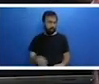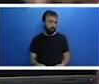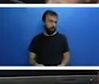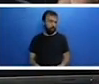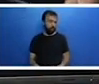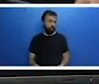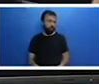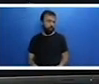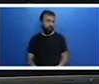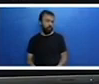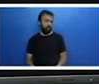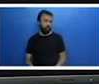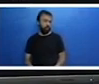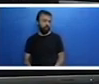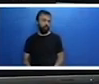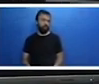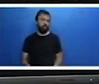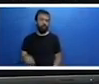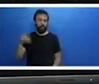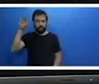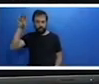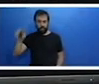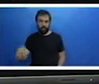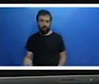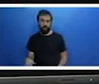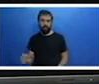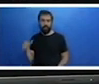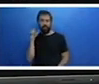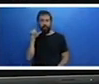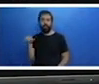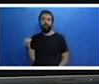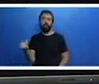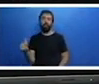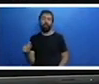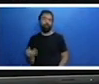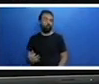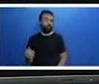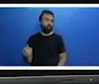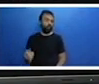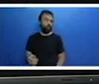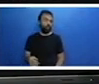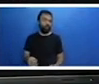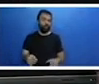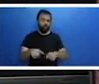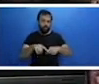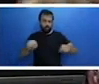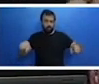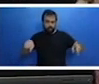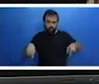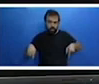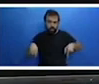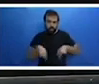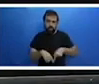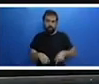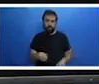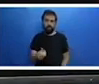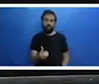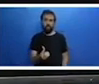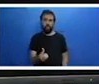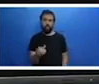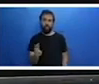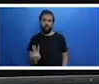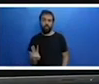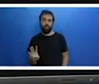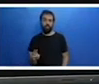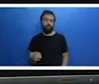hora que captura acaba o jogo. Tabuleiro de xadrez é um tabuleiro de 64 casas, com colunas verticais